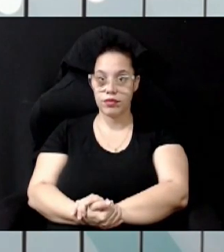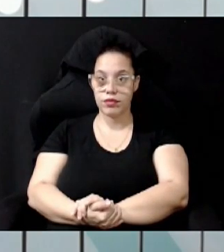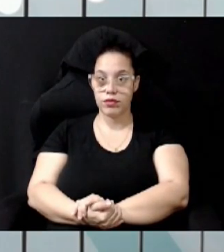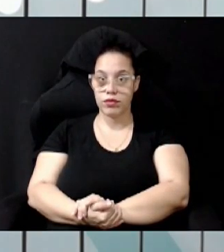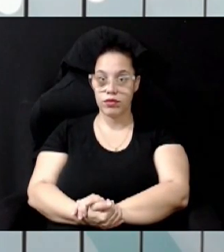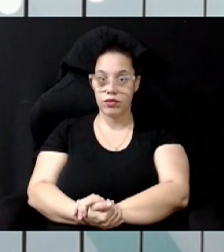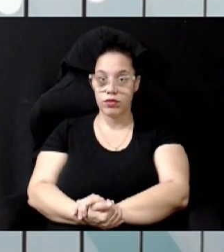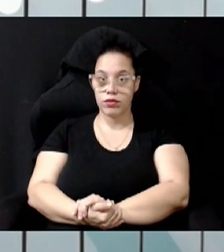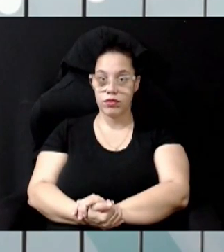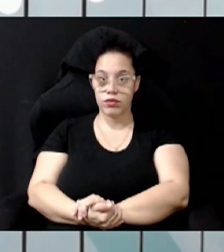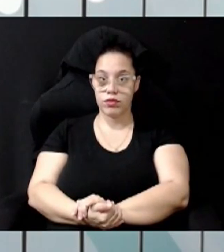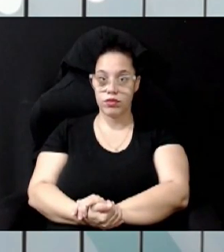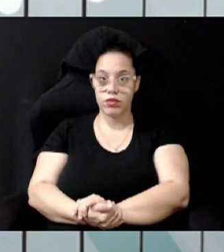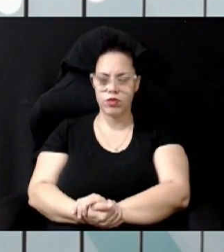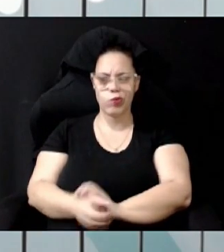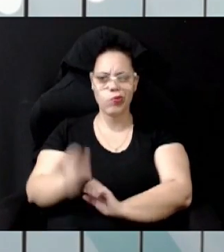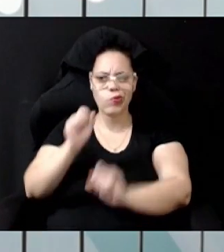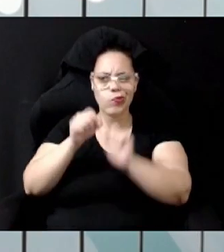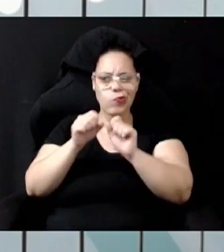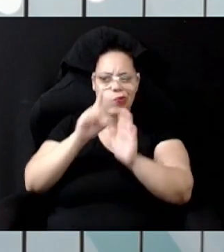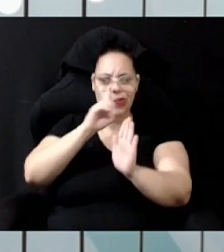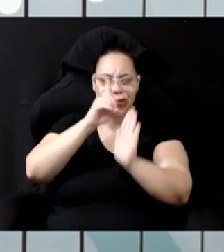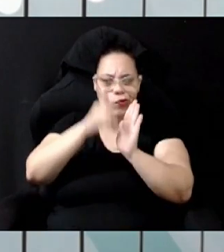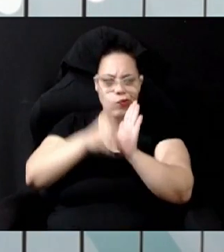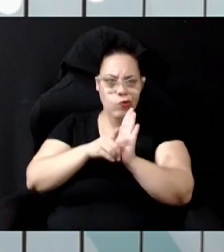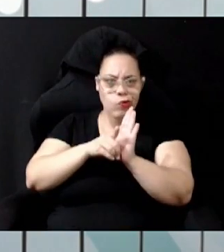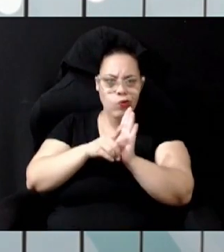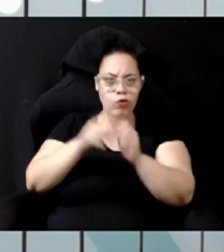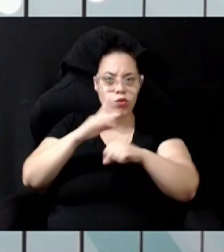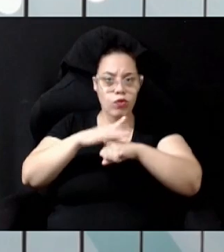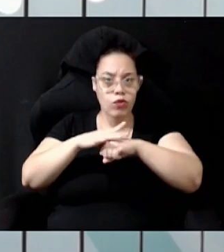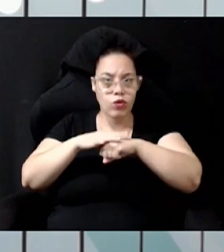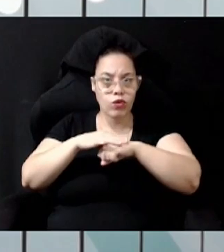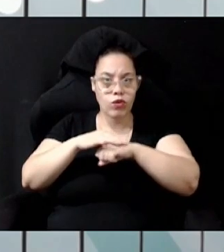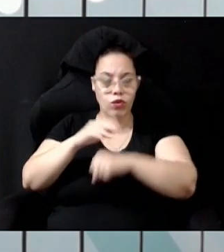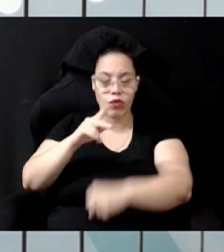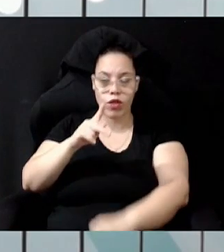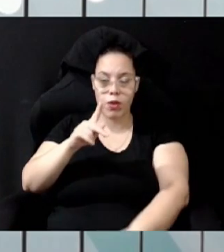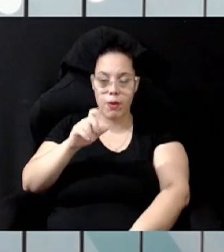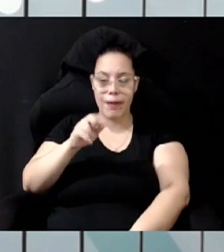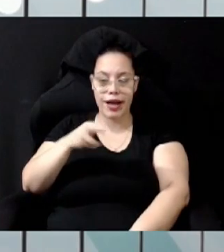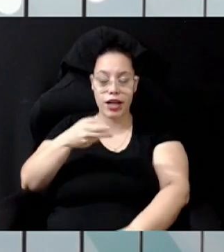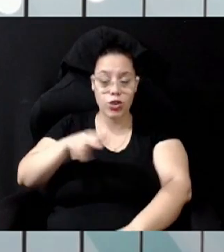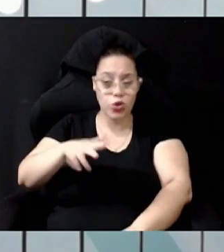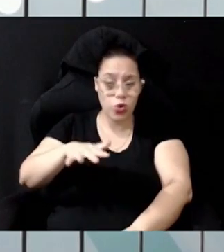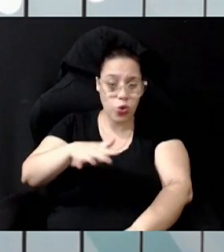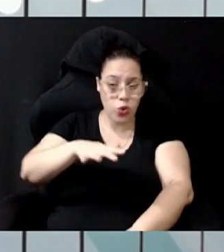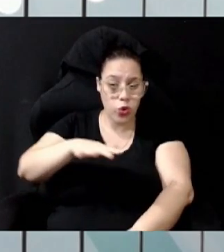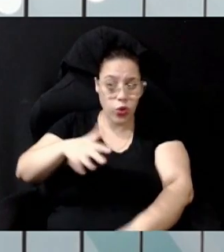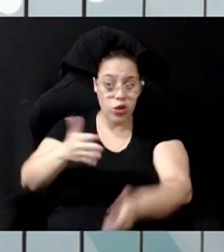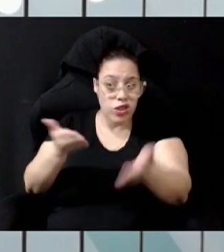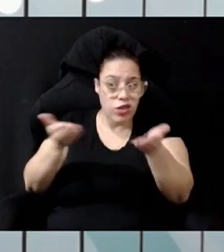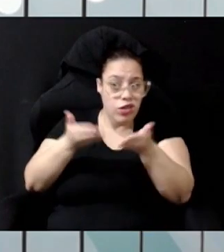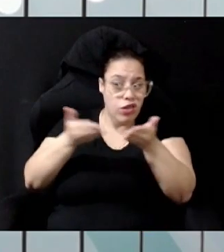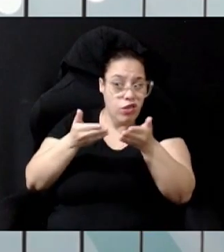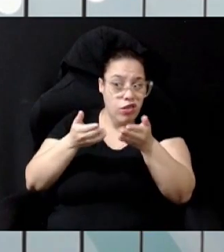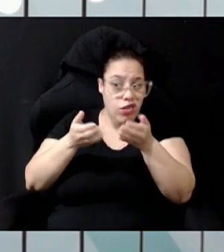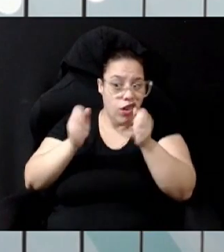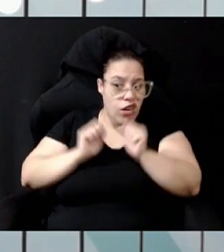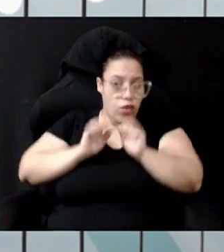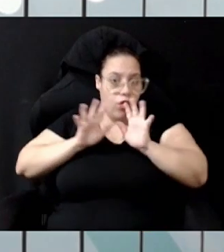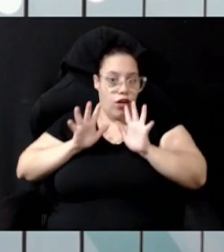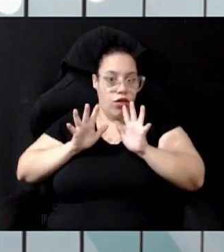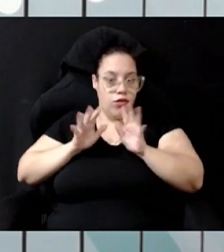Se você fosse diagnosticado com a doença de Parkinson agora, como você reagiria? A doença